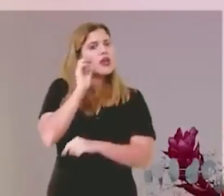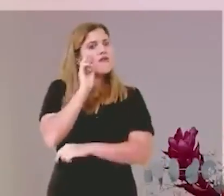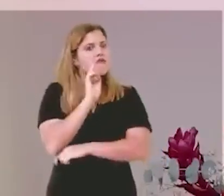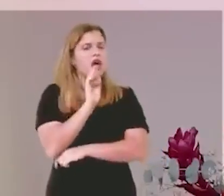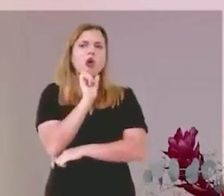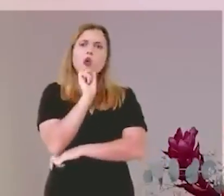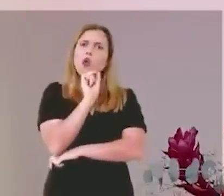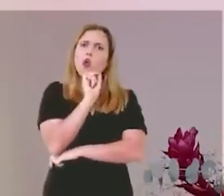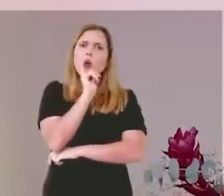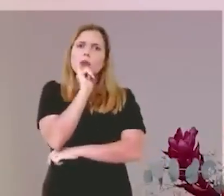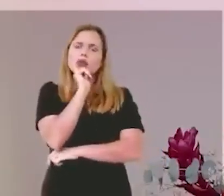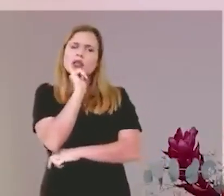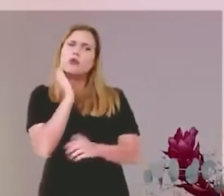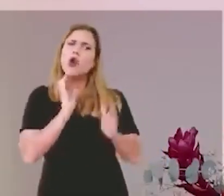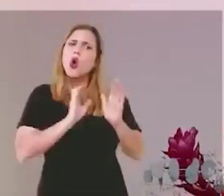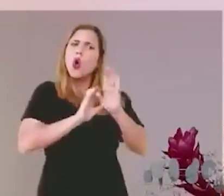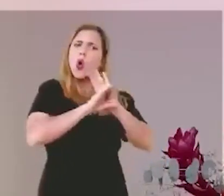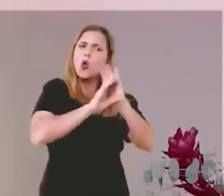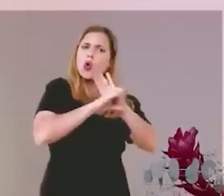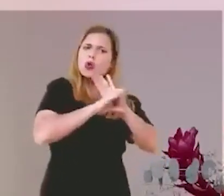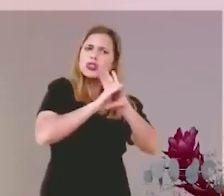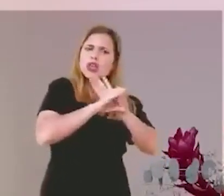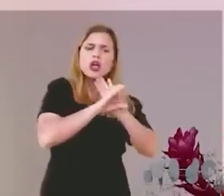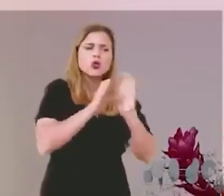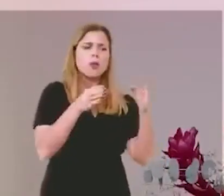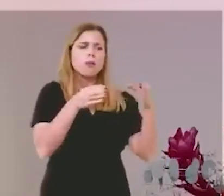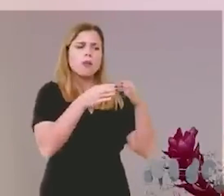os concílios gerais da igreja